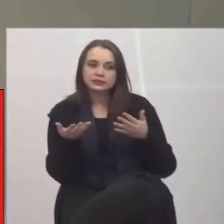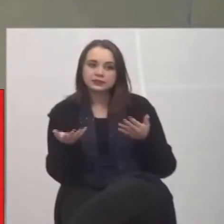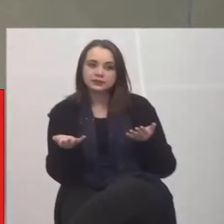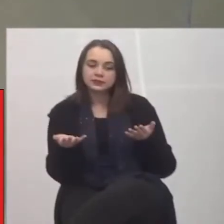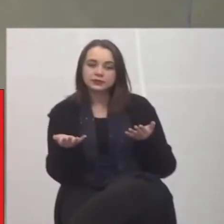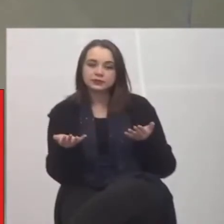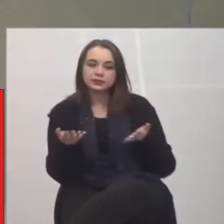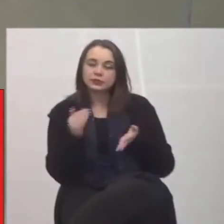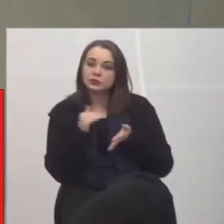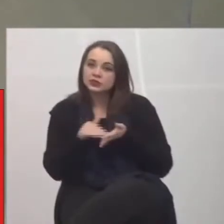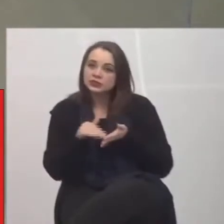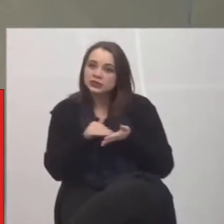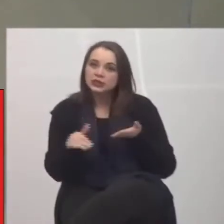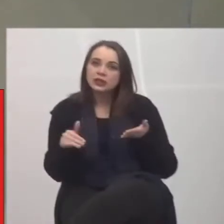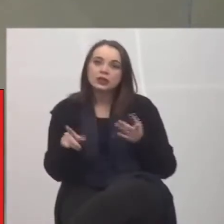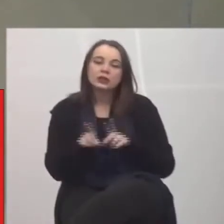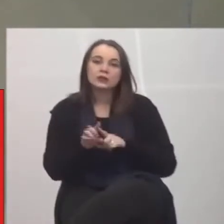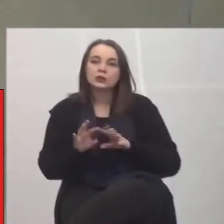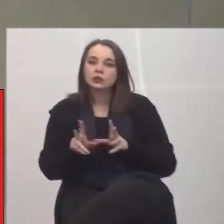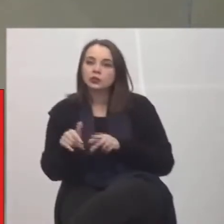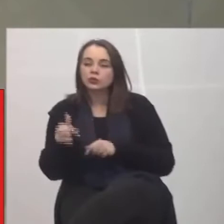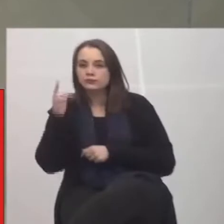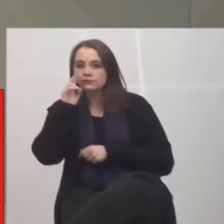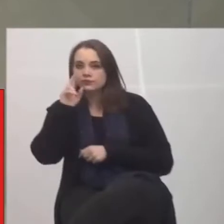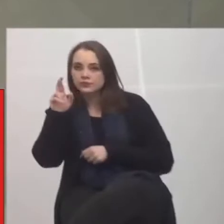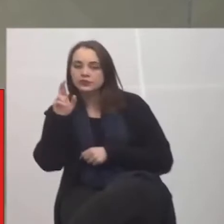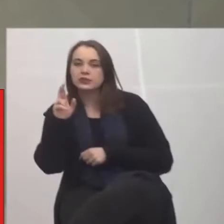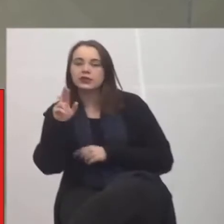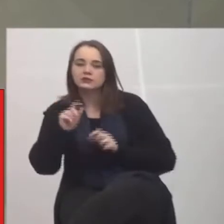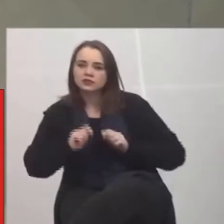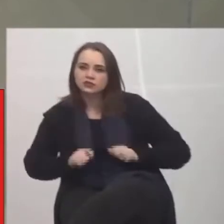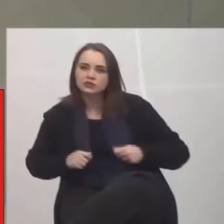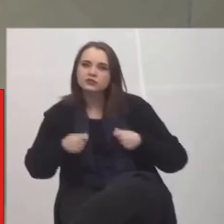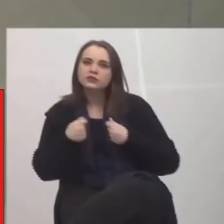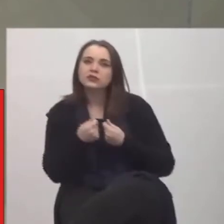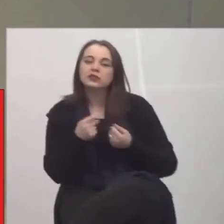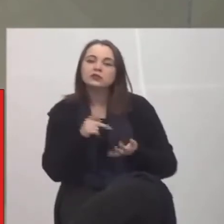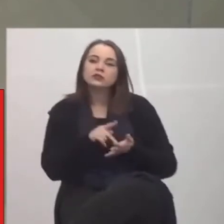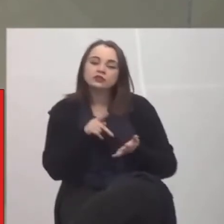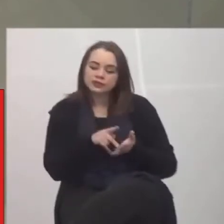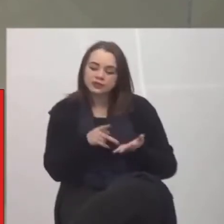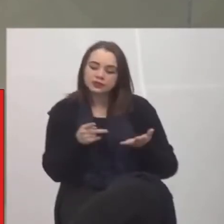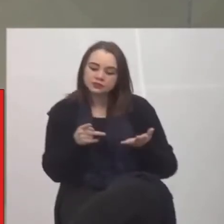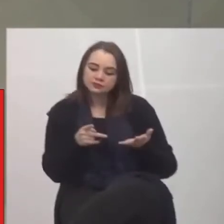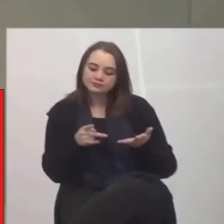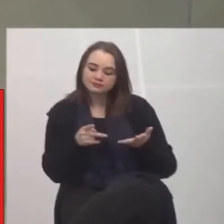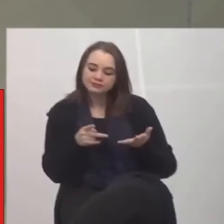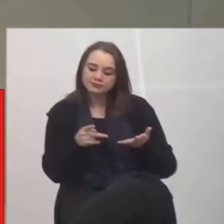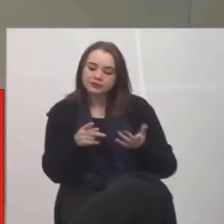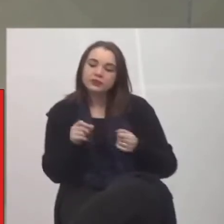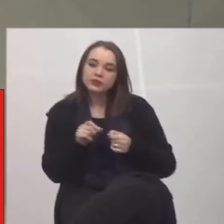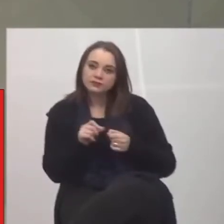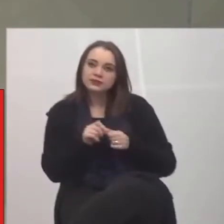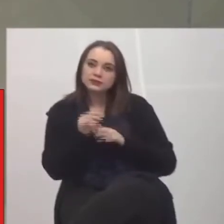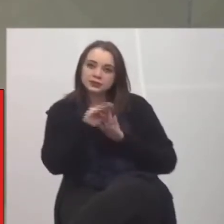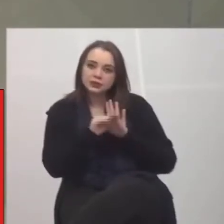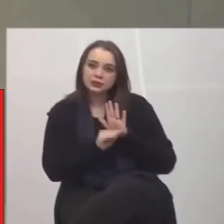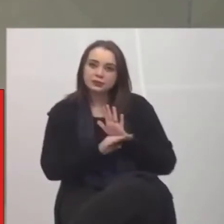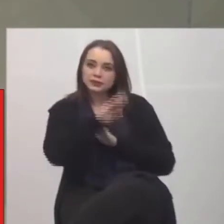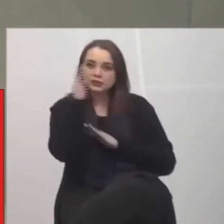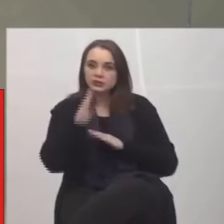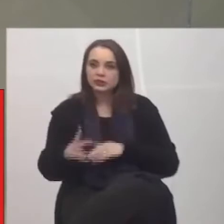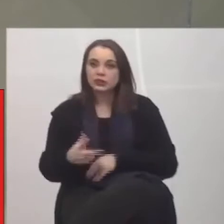o secretário e todos os gerentes, então, se empenharam muito para honrar o Plano Nacional